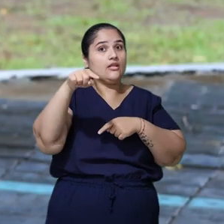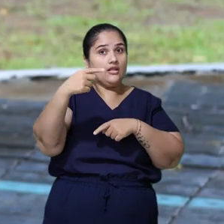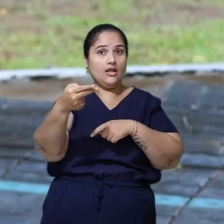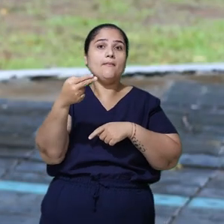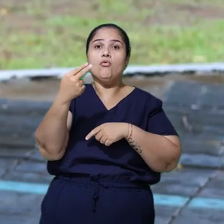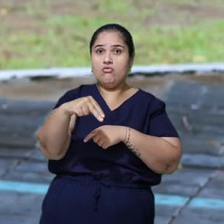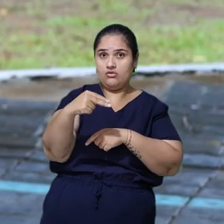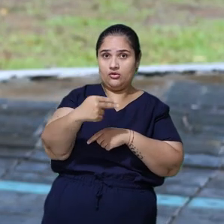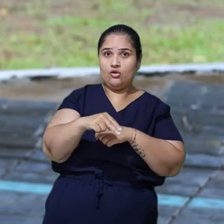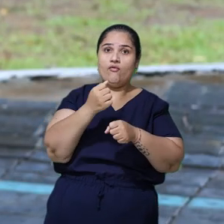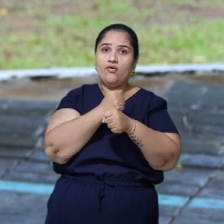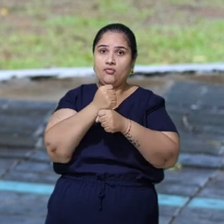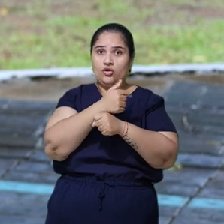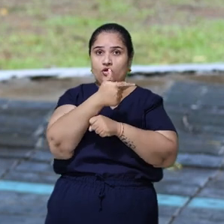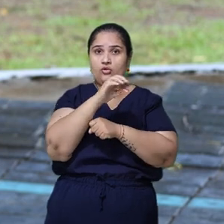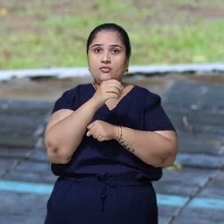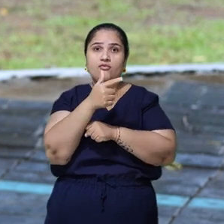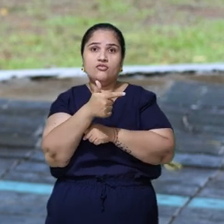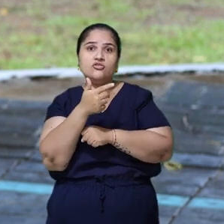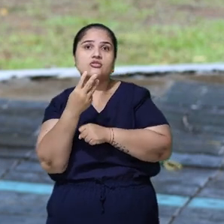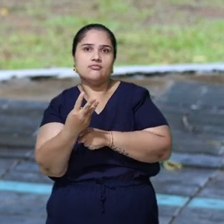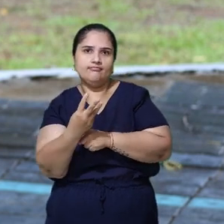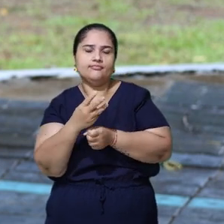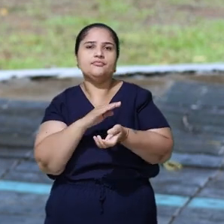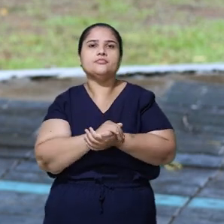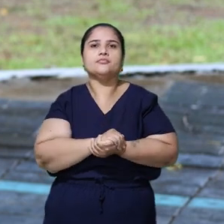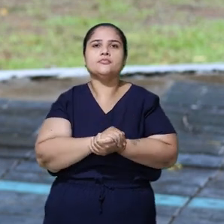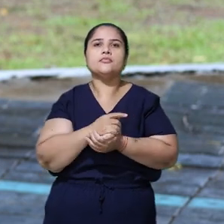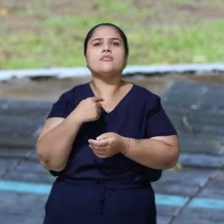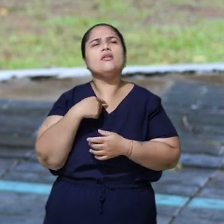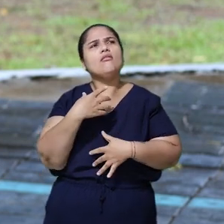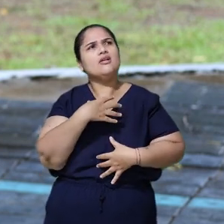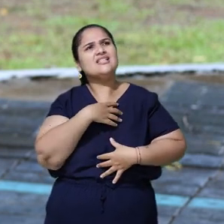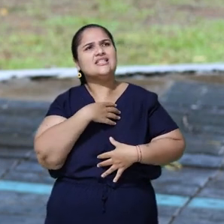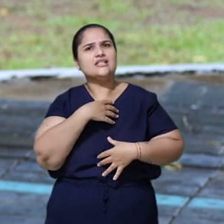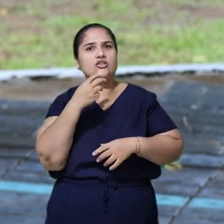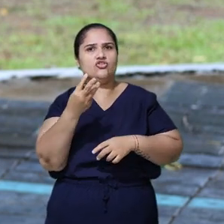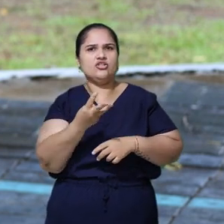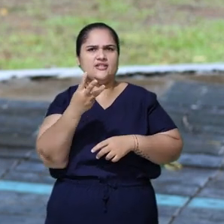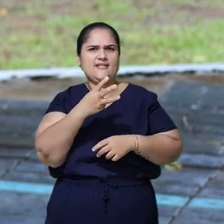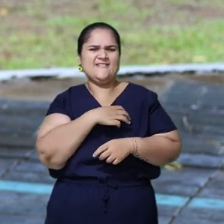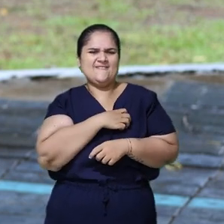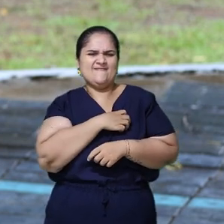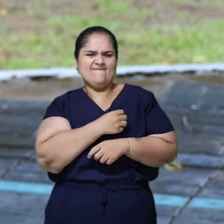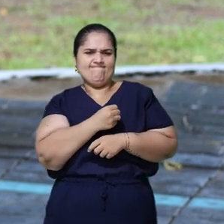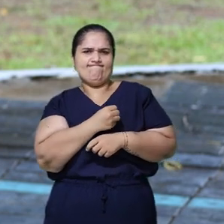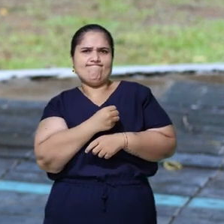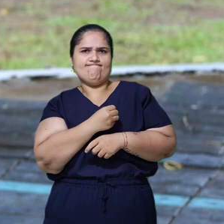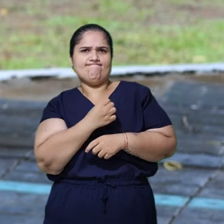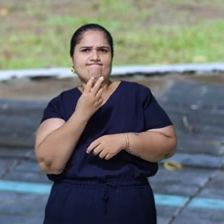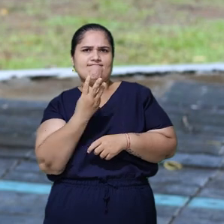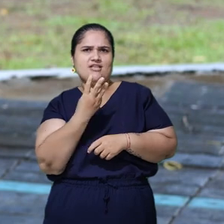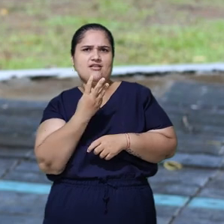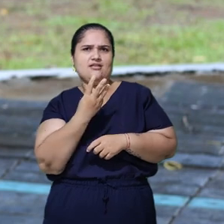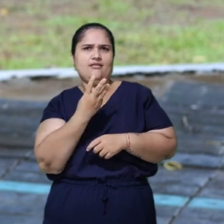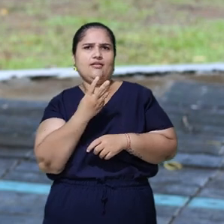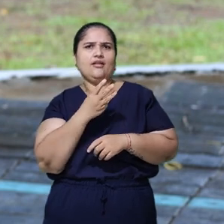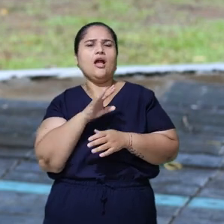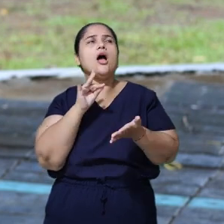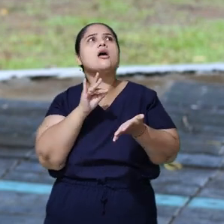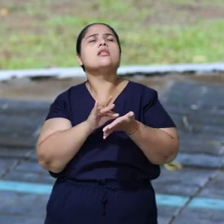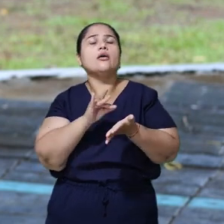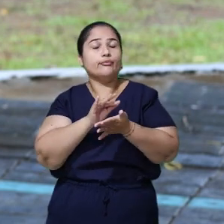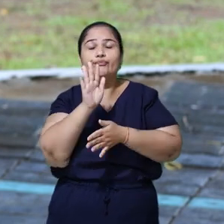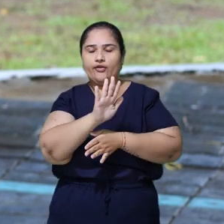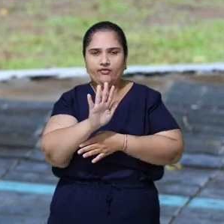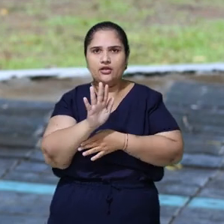de 2023, eu senti 3 fisgadas. Era na mama, aliás, eu